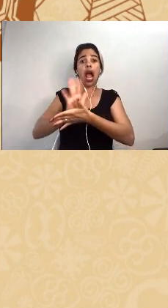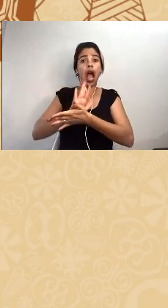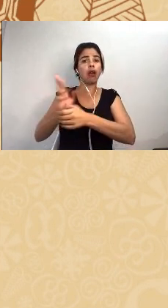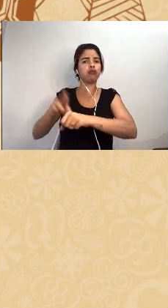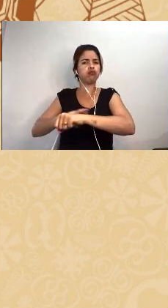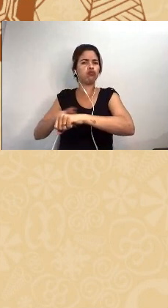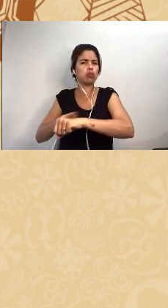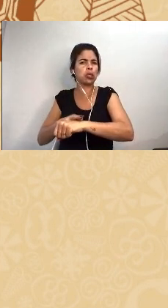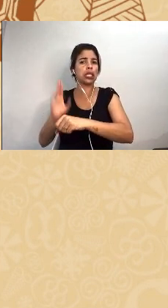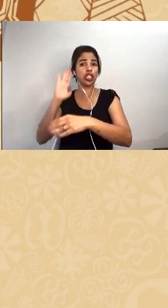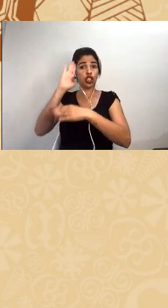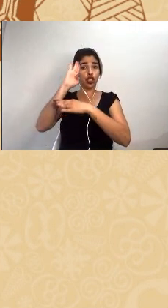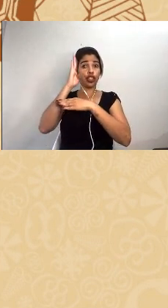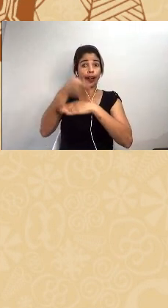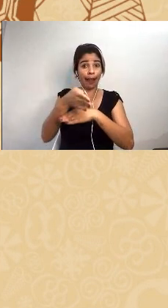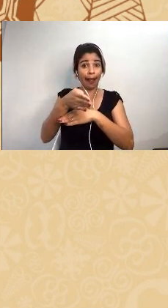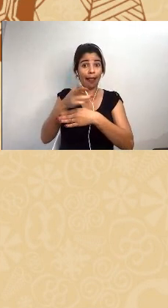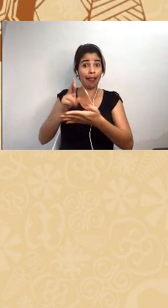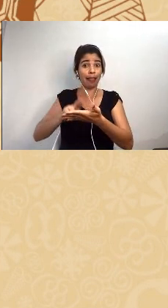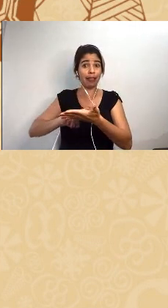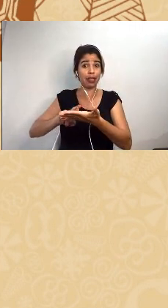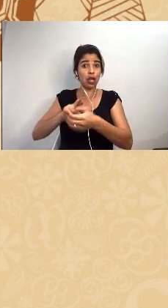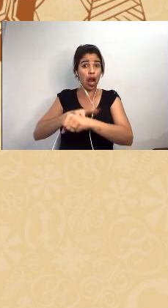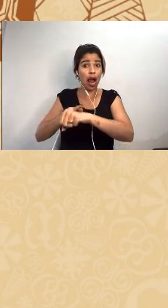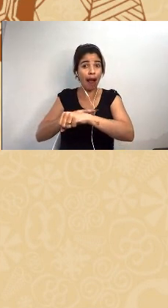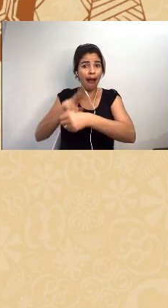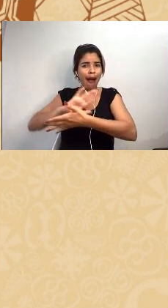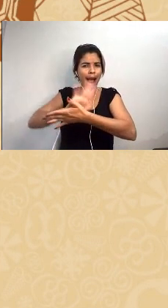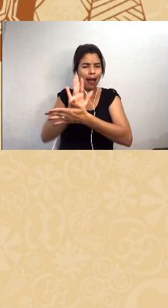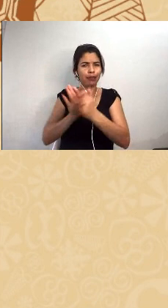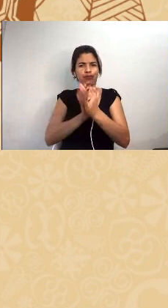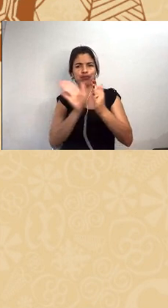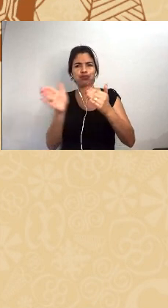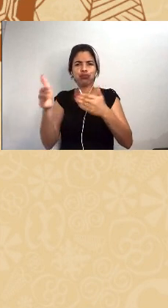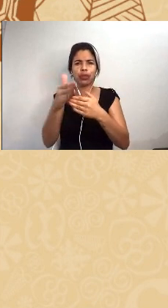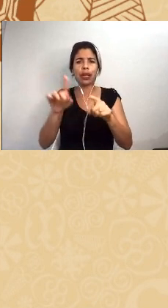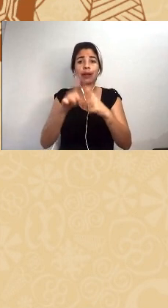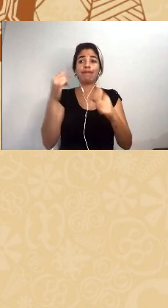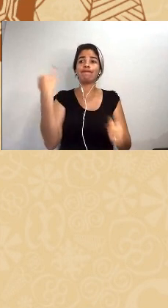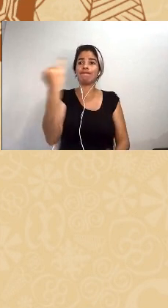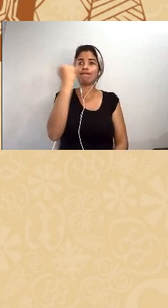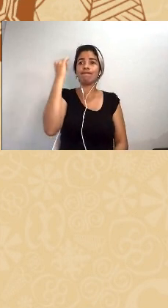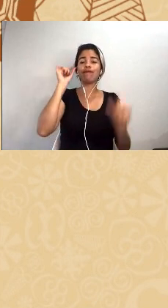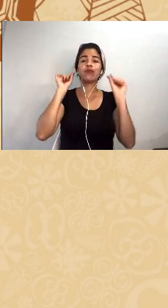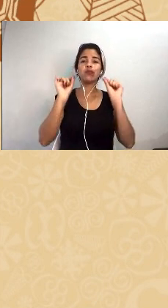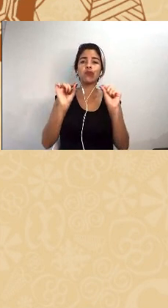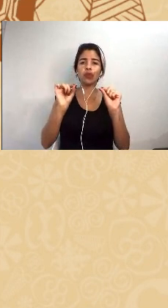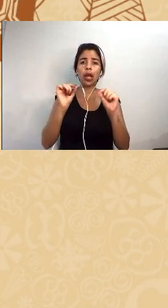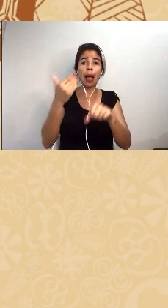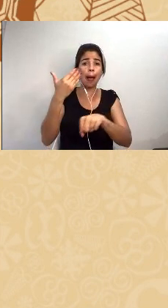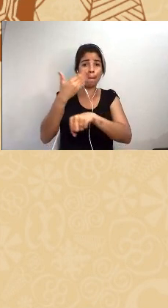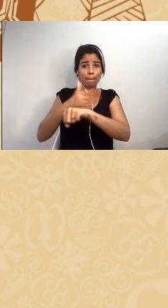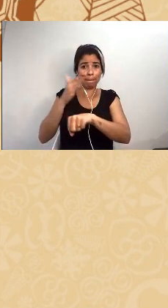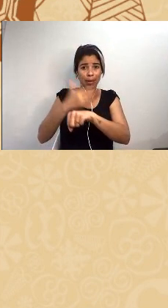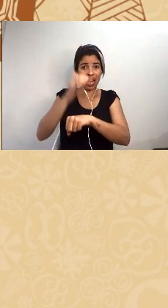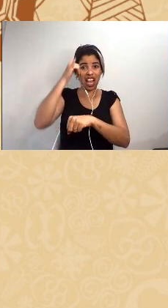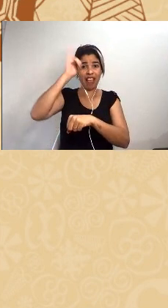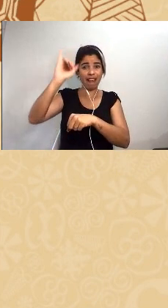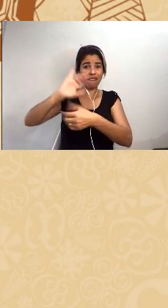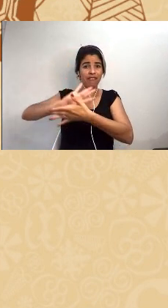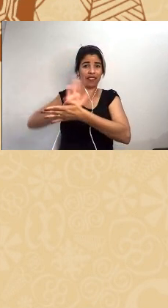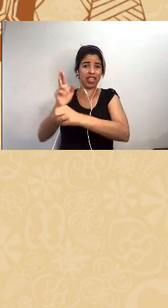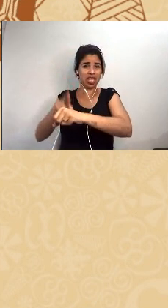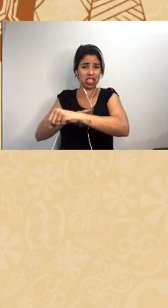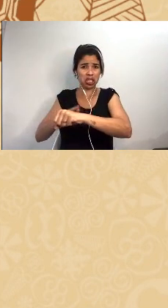indireto, estrutural, institucional, né, mas é importante, né, porque as práticas antirracistas, elas não se dão apenas